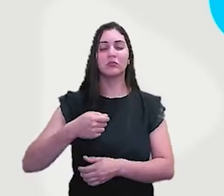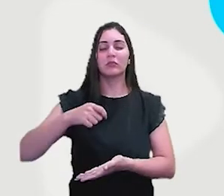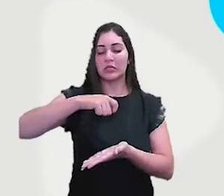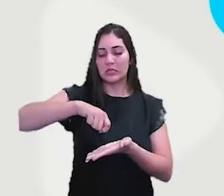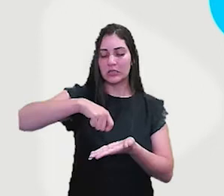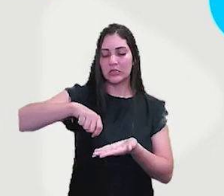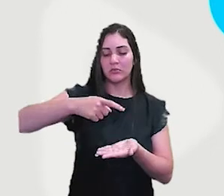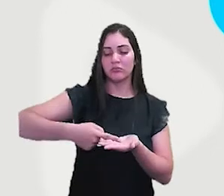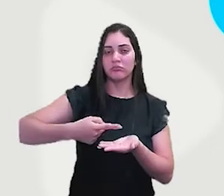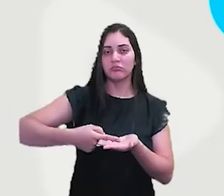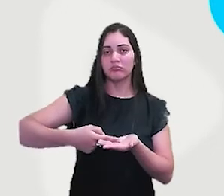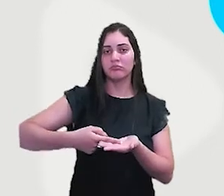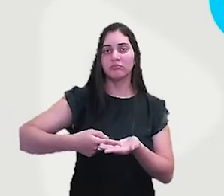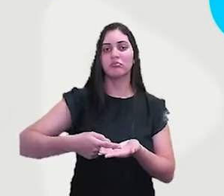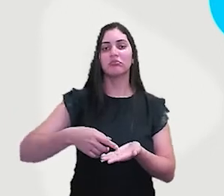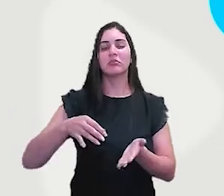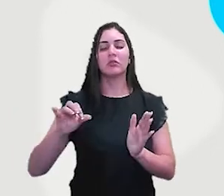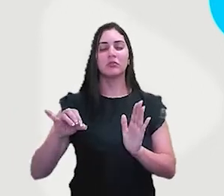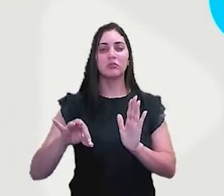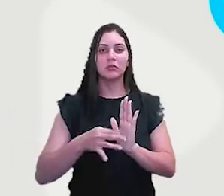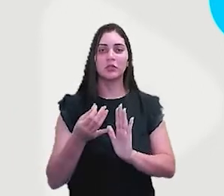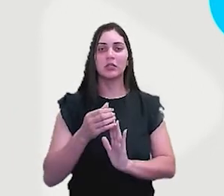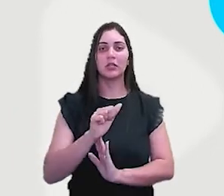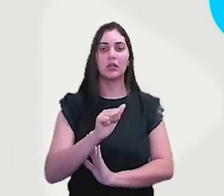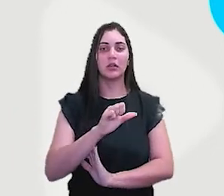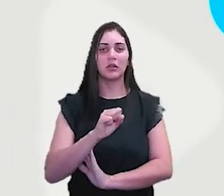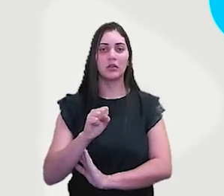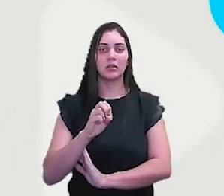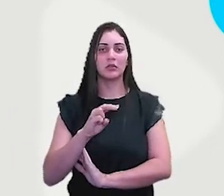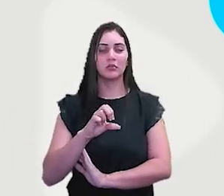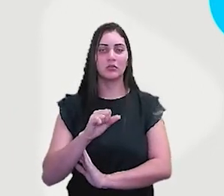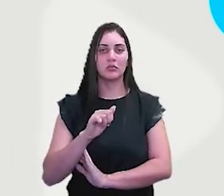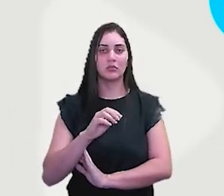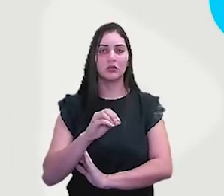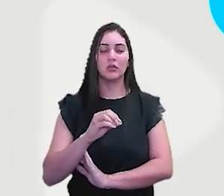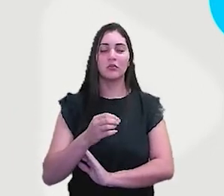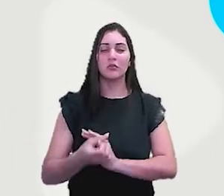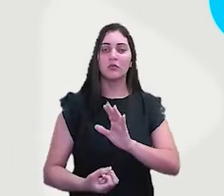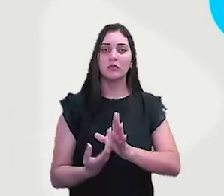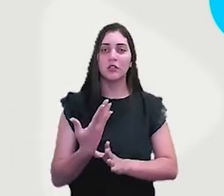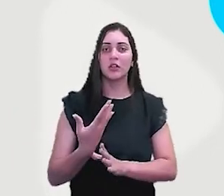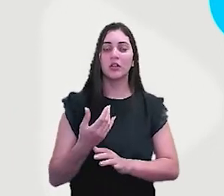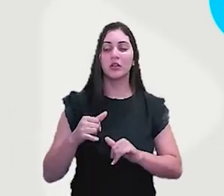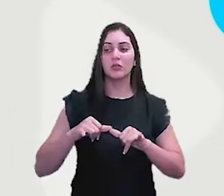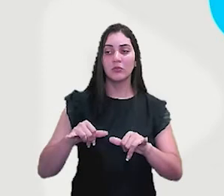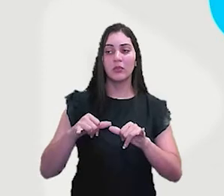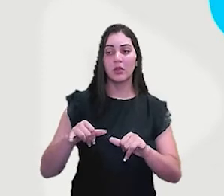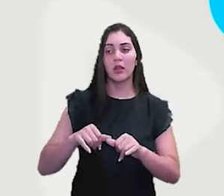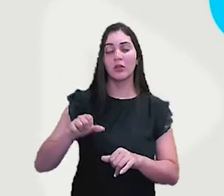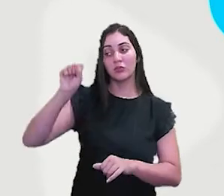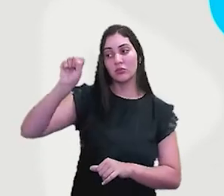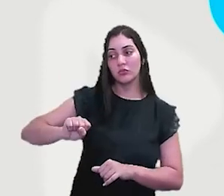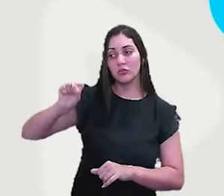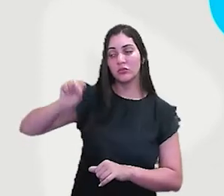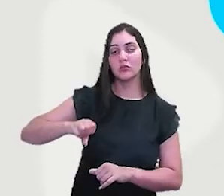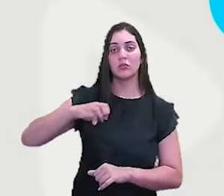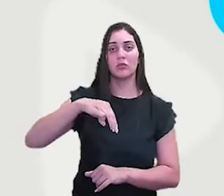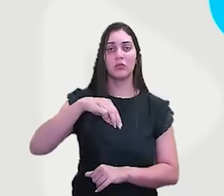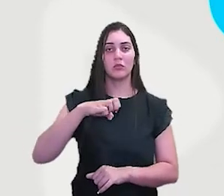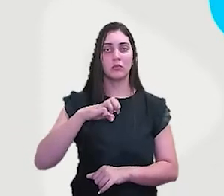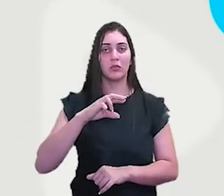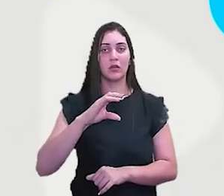cidade de Assunção, que é a capital do Paraguai, que deu origem ao Mercado Econômico do Sul, o Mercosul, sediado